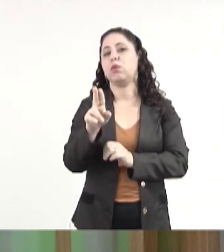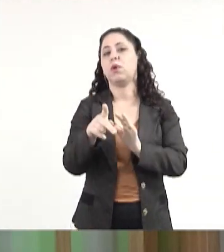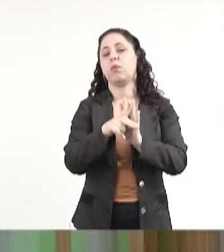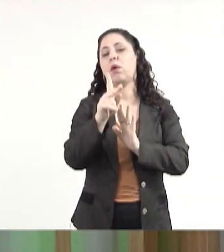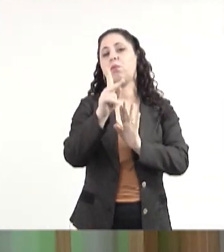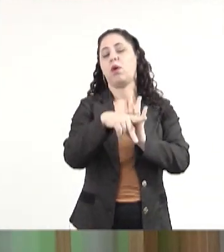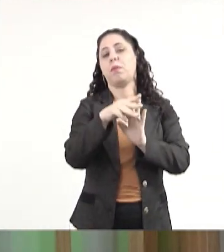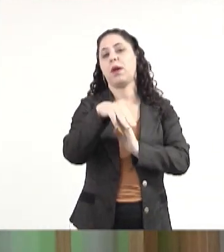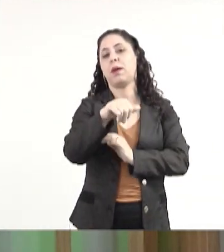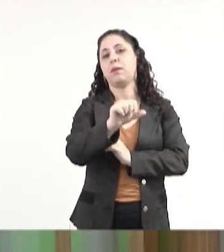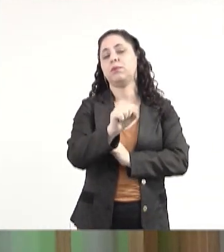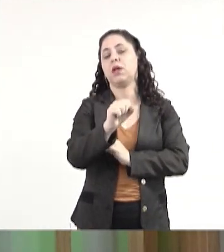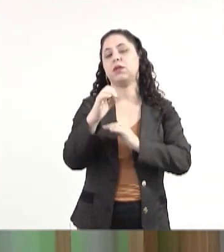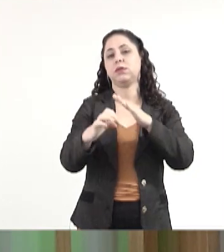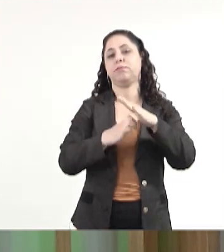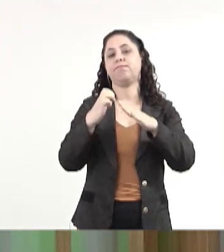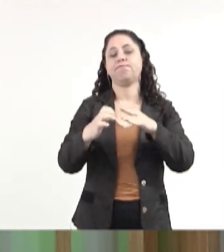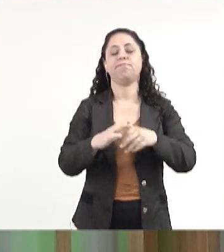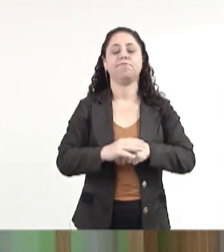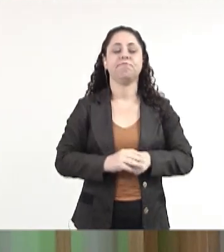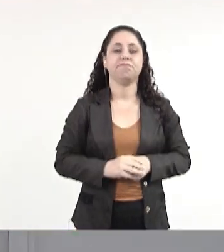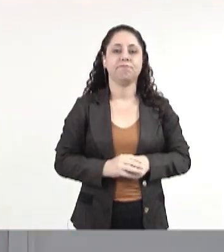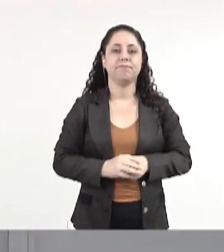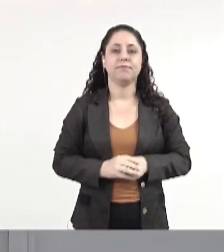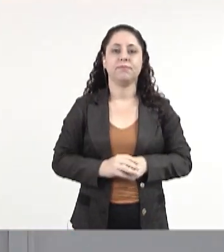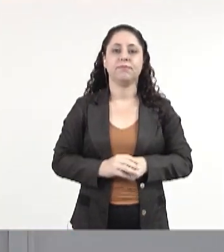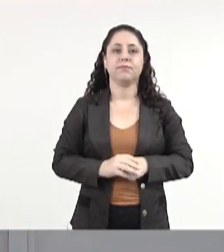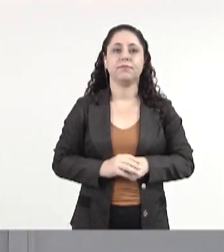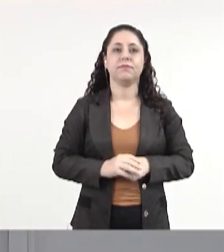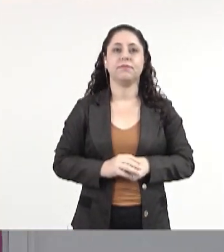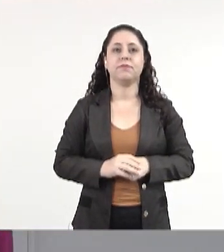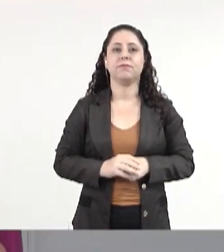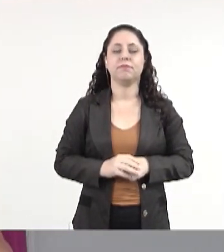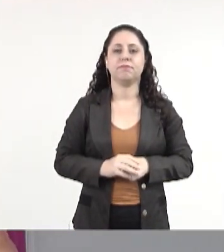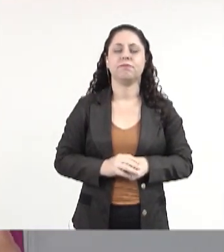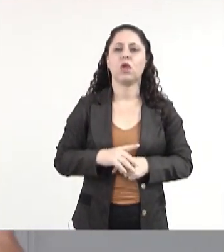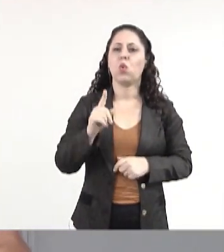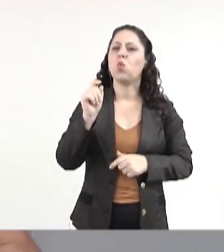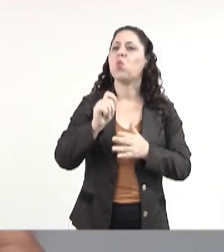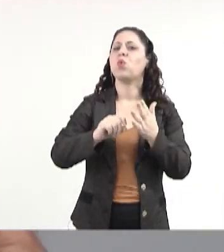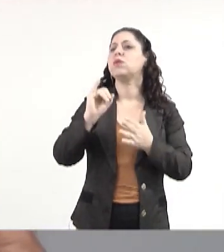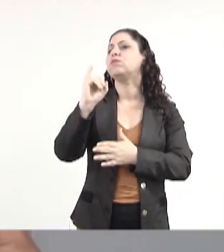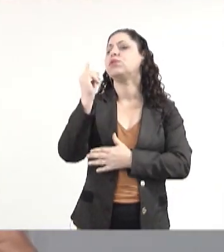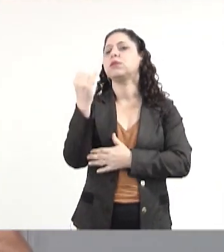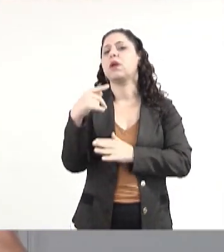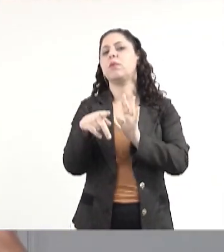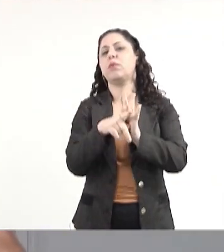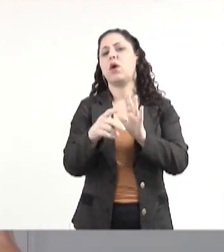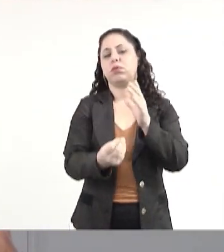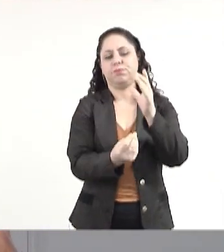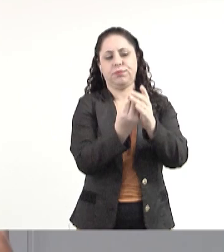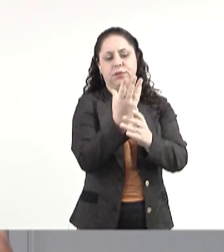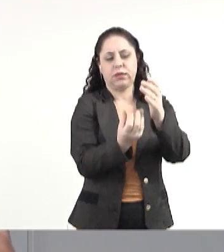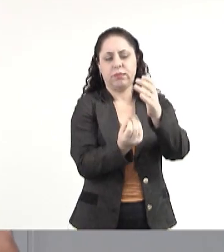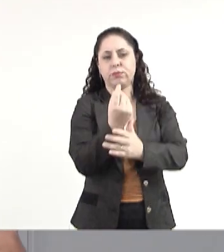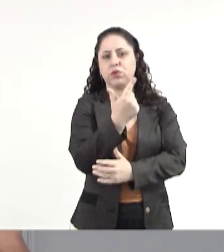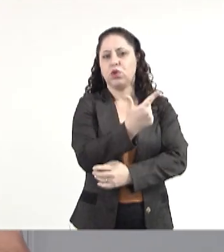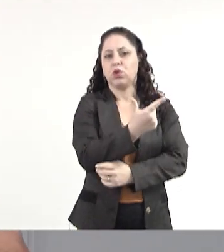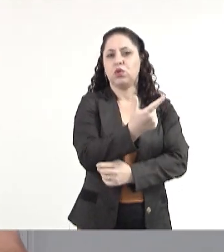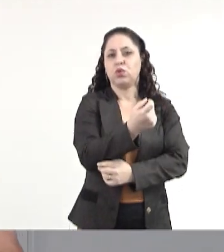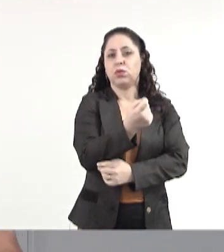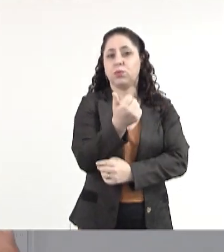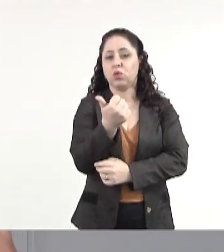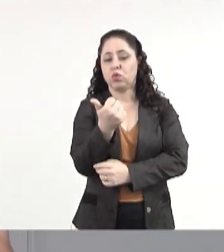chamado Programa MS Empreendedor. Esses incentivos fiscais, criado aí em